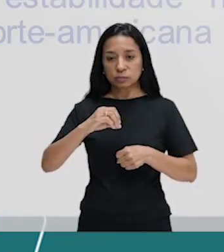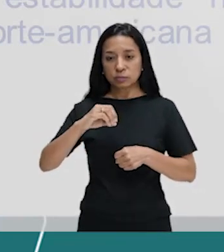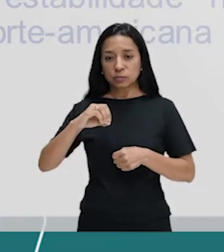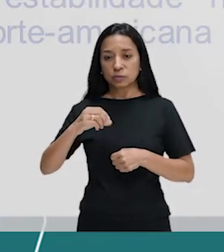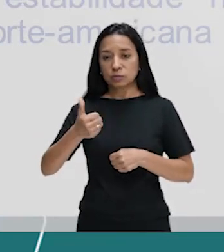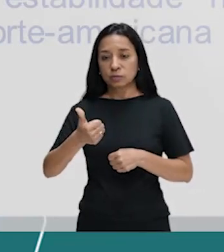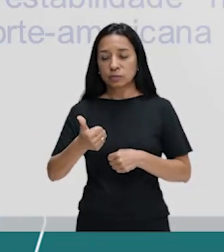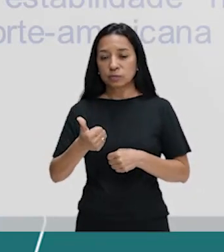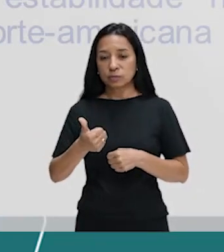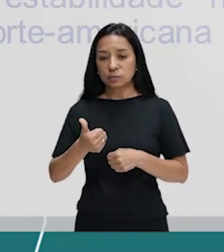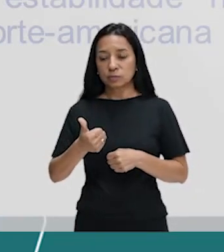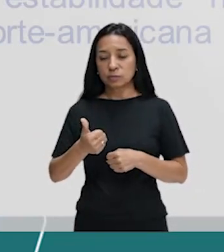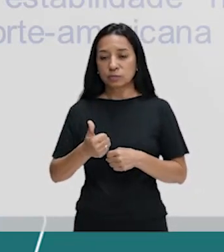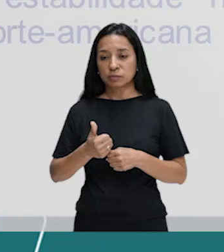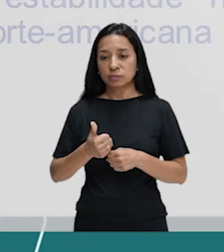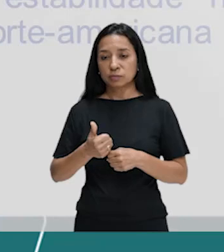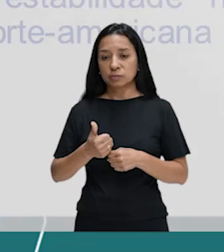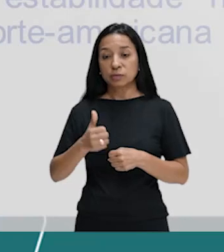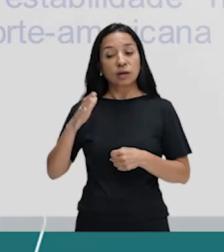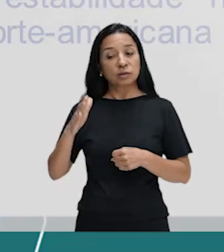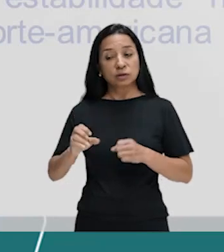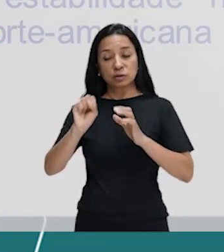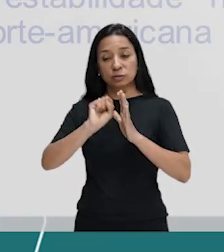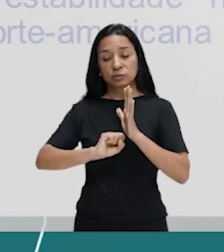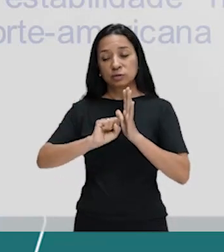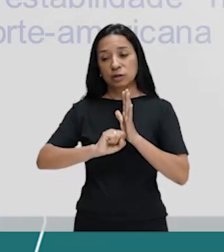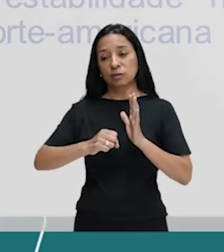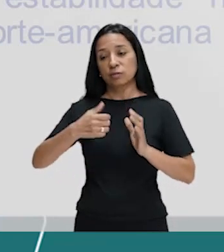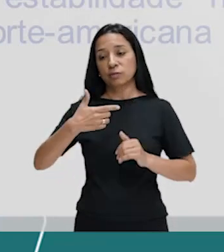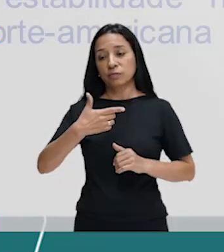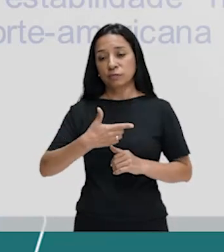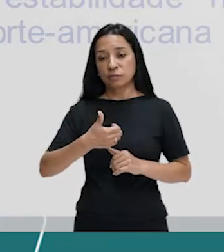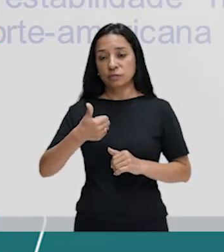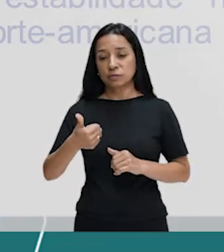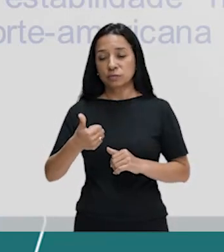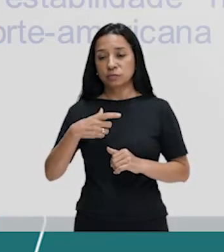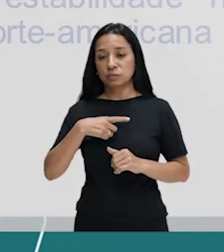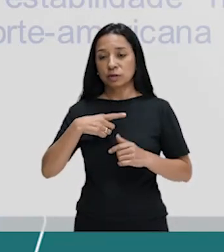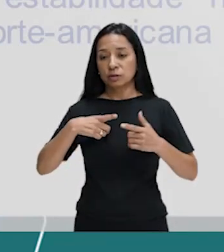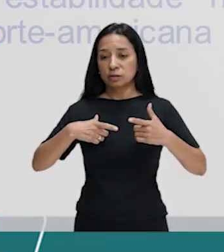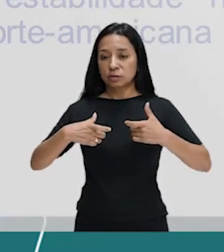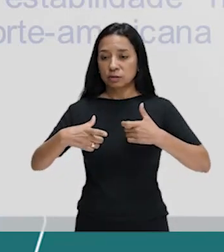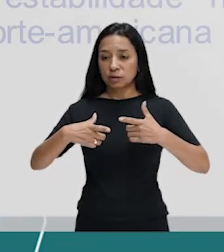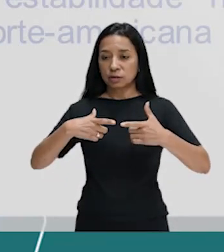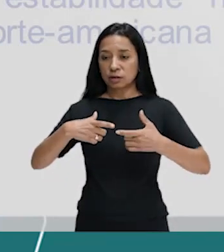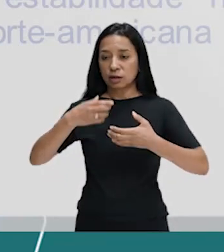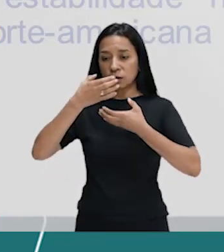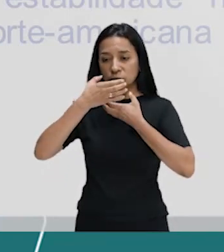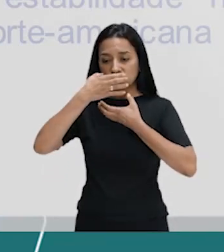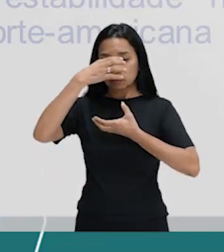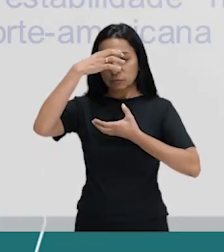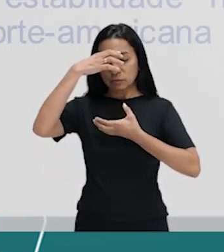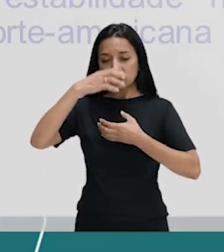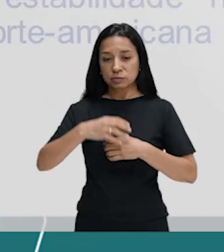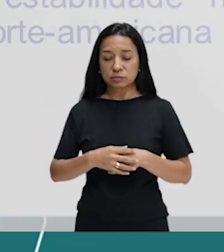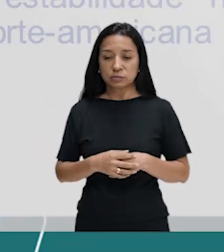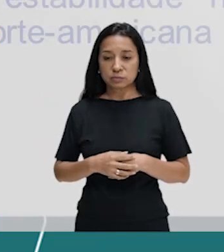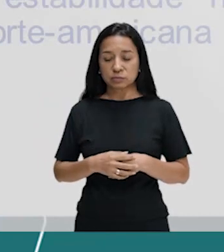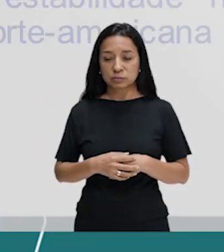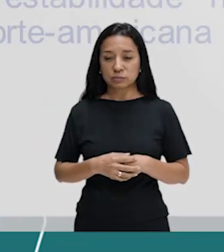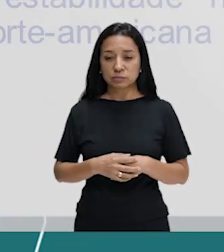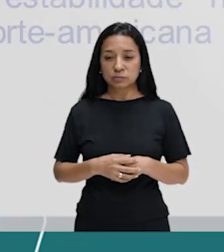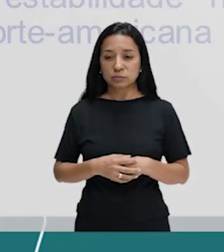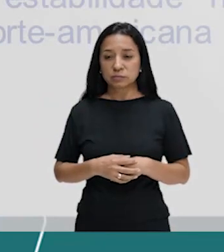aí nós estamos já no século 21, em 2001 nós temos a guerra no Afeganistão. Em